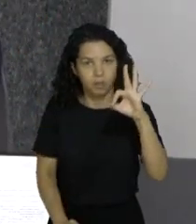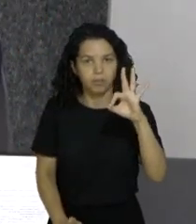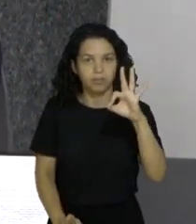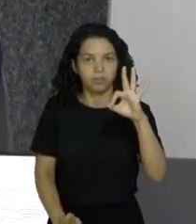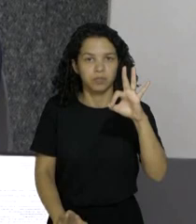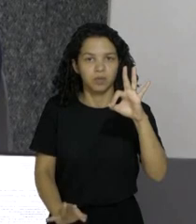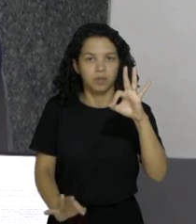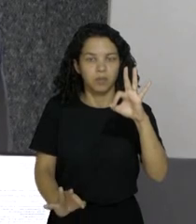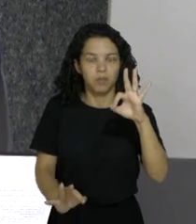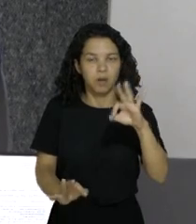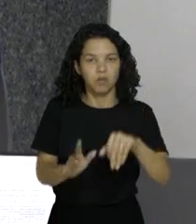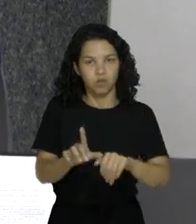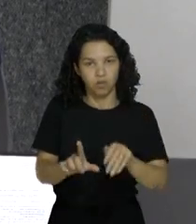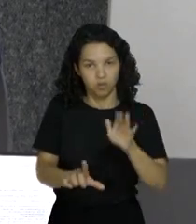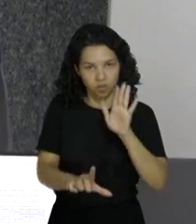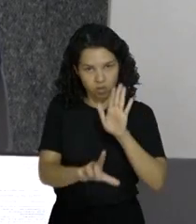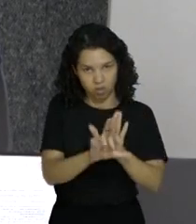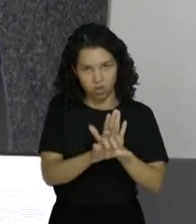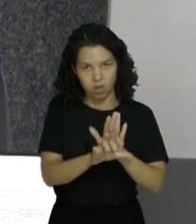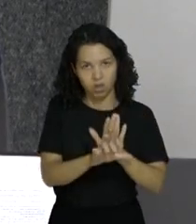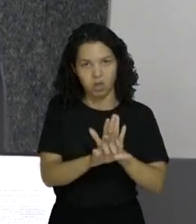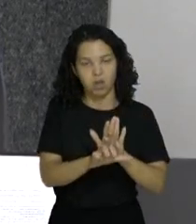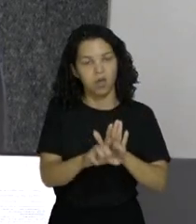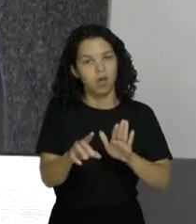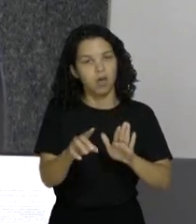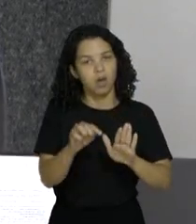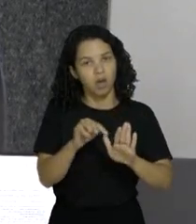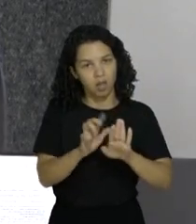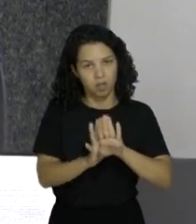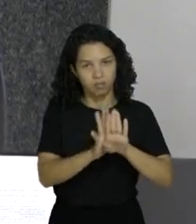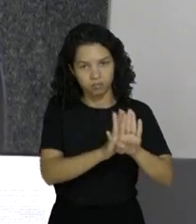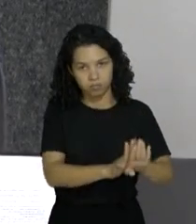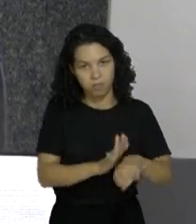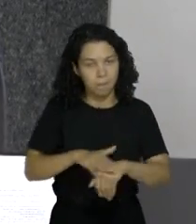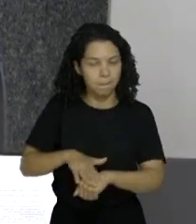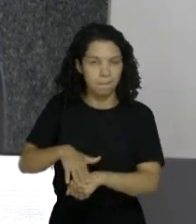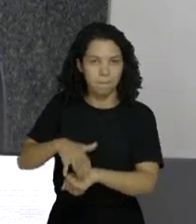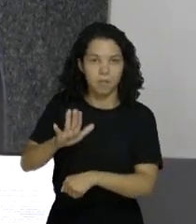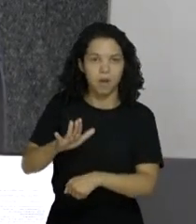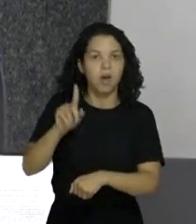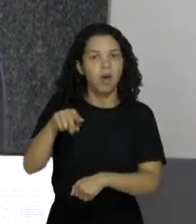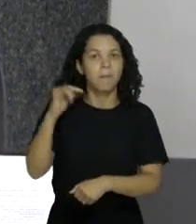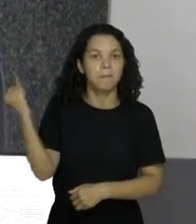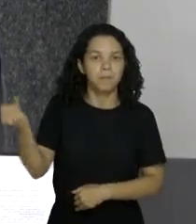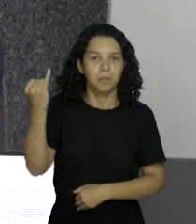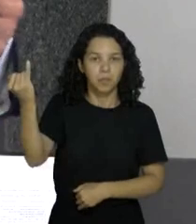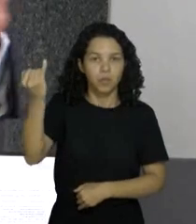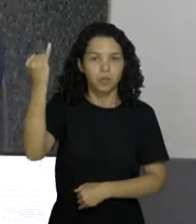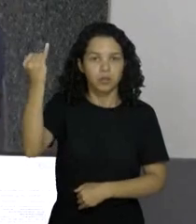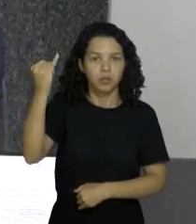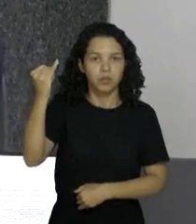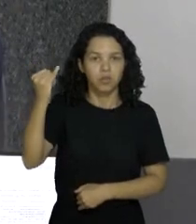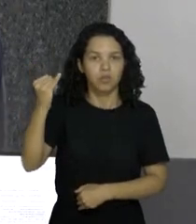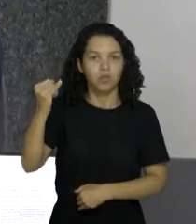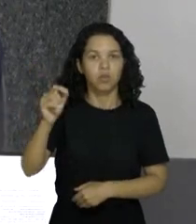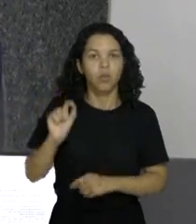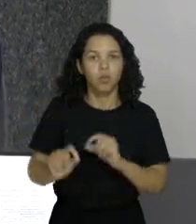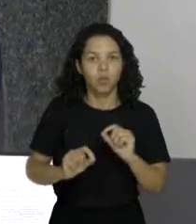do que a lei eu sempre digo isso mais do que a lei foi importante você